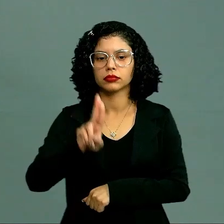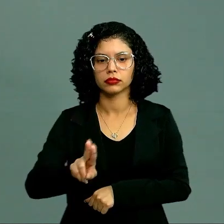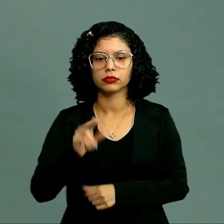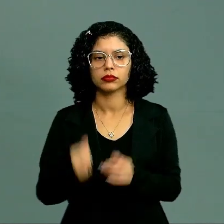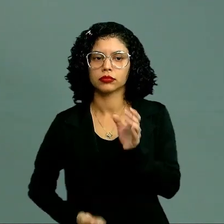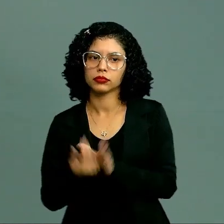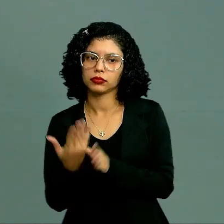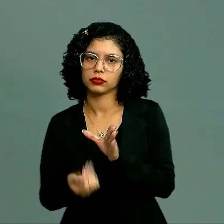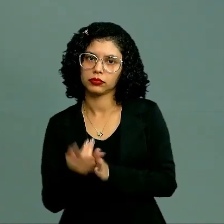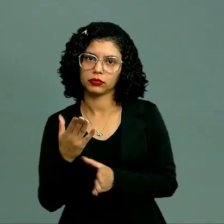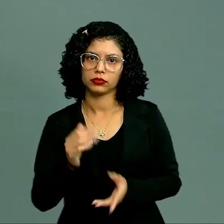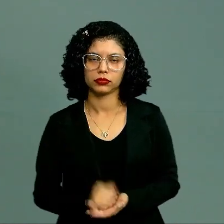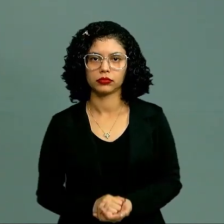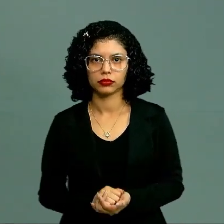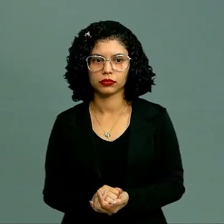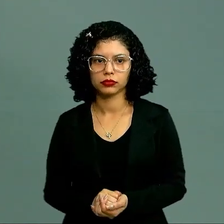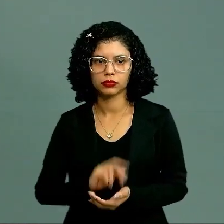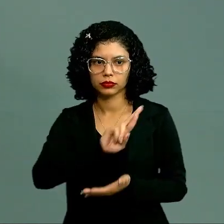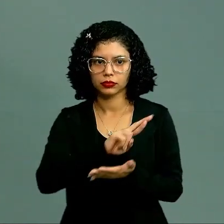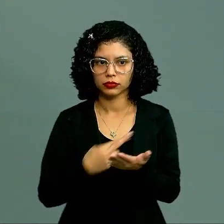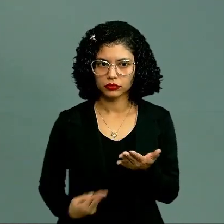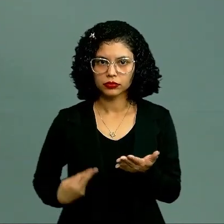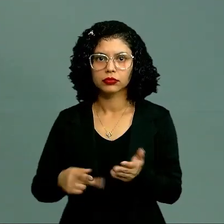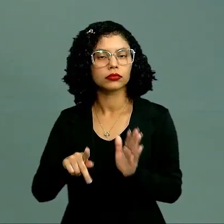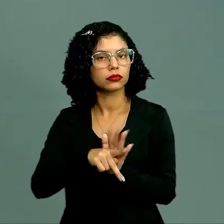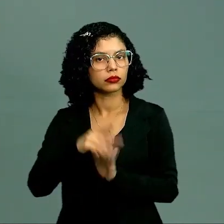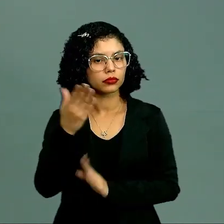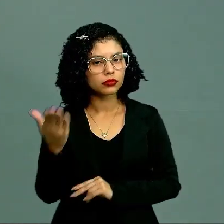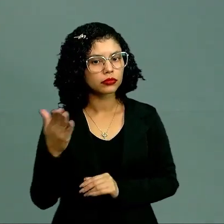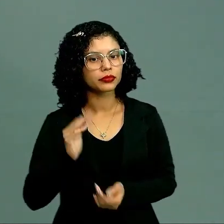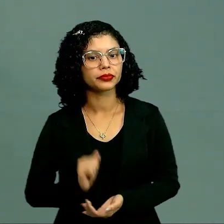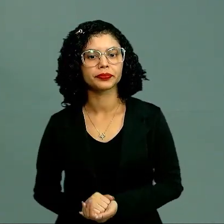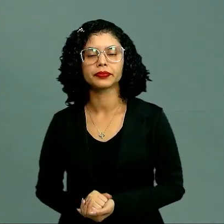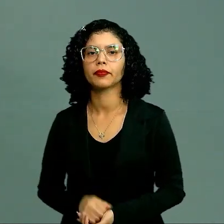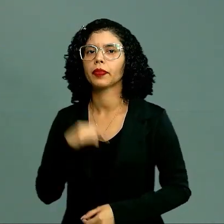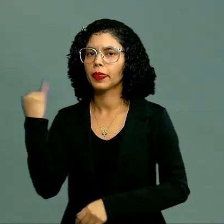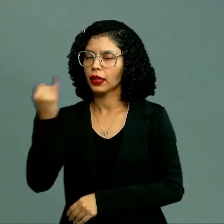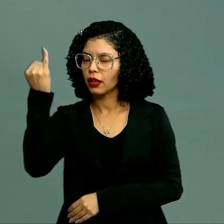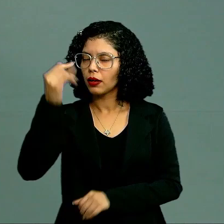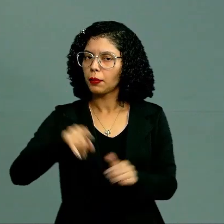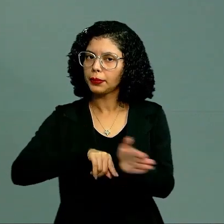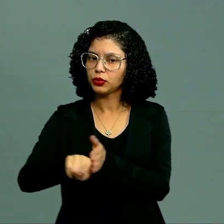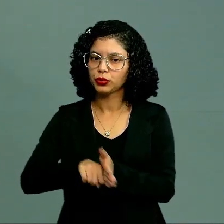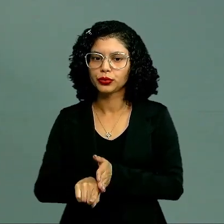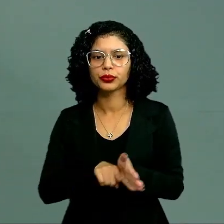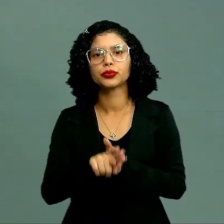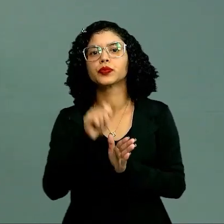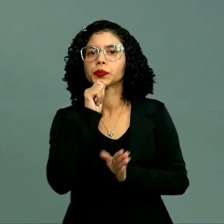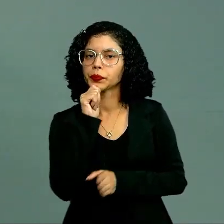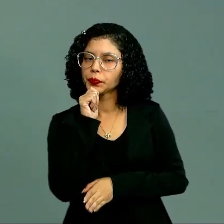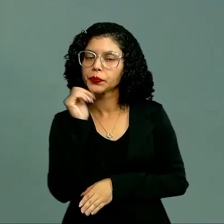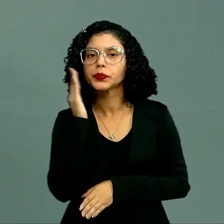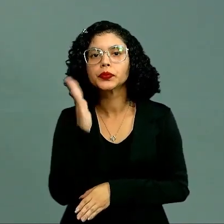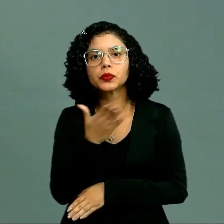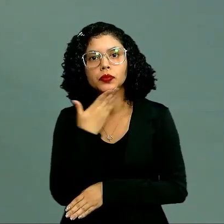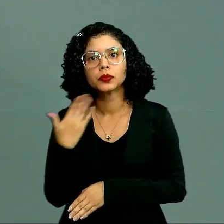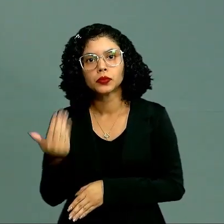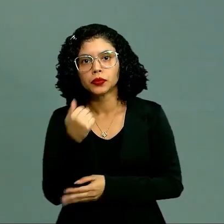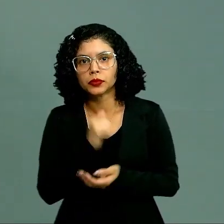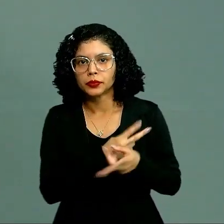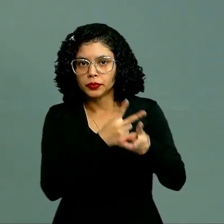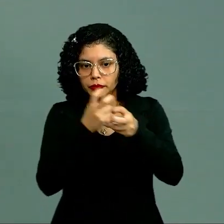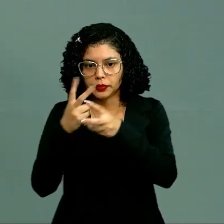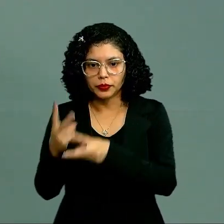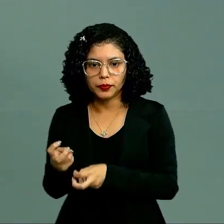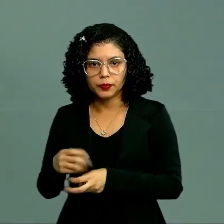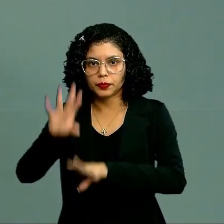vão produzir a redação do Enem de vocês. É importante que você faça uma pesquisa, que você entenda e que você possa